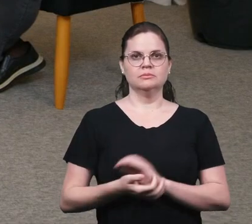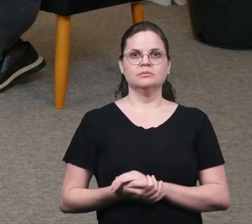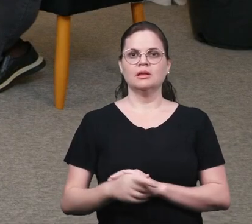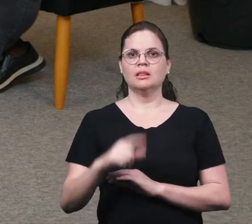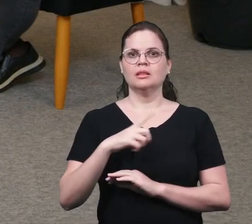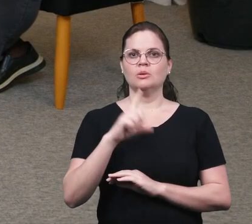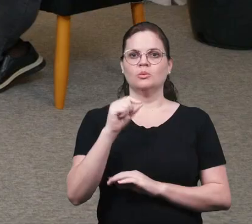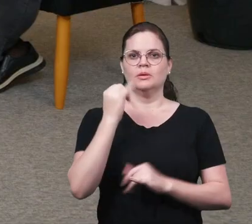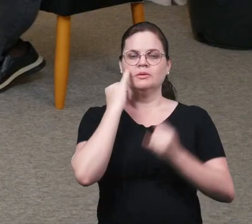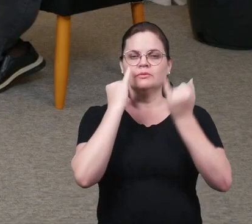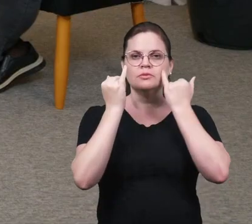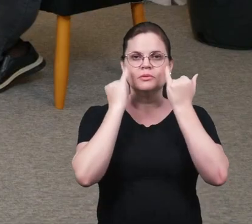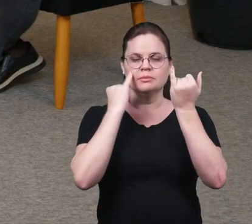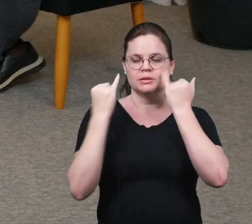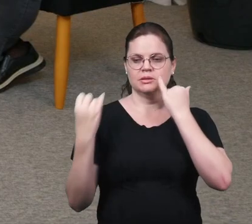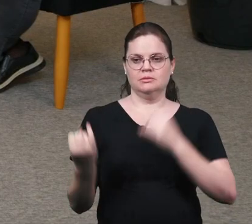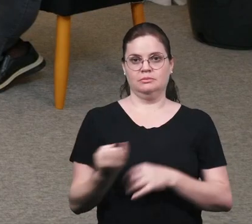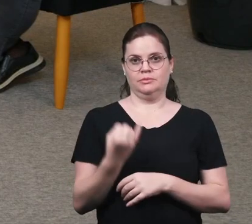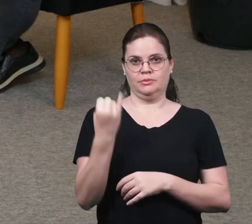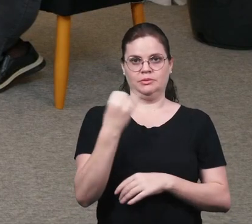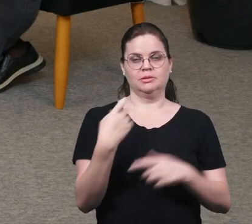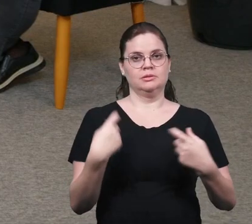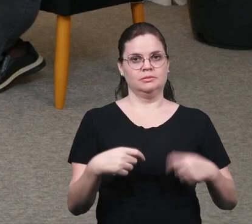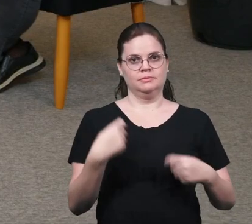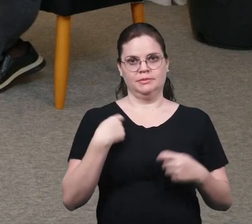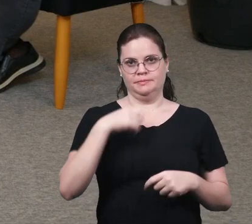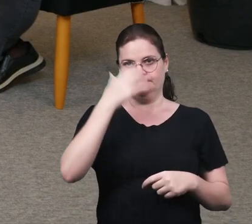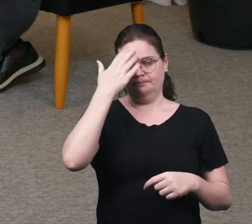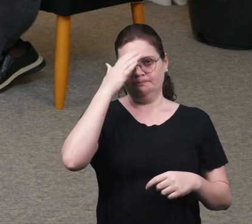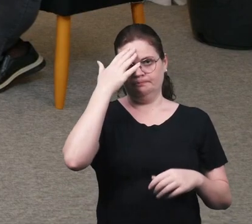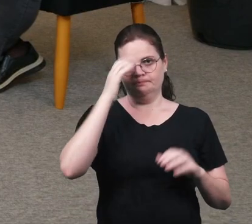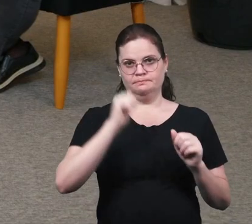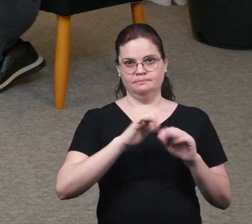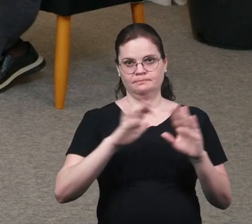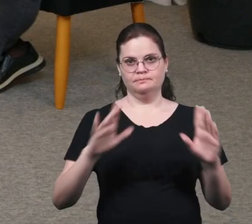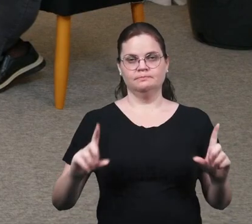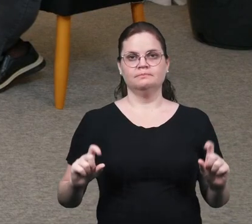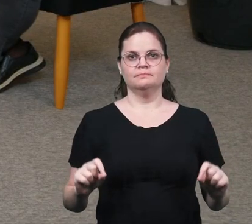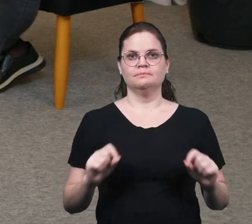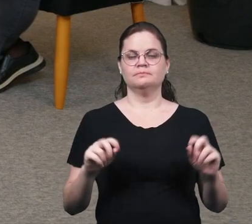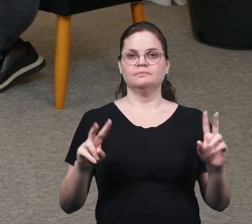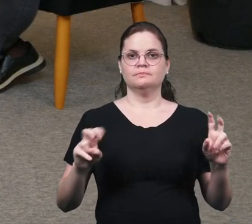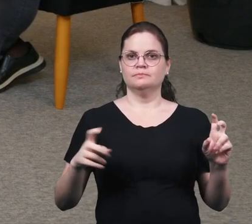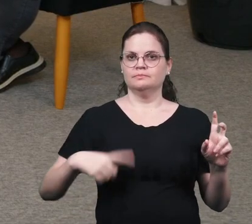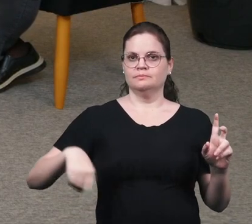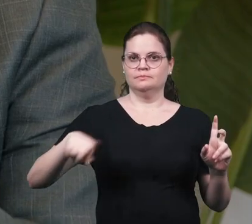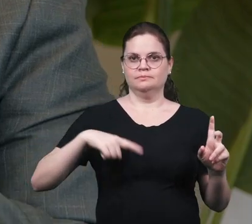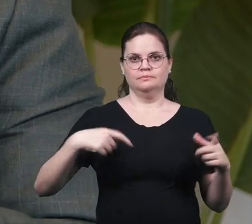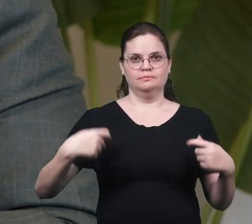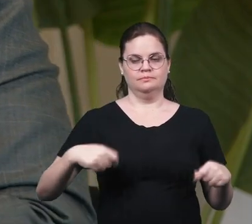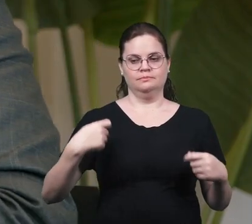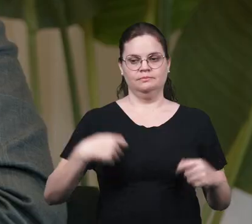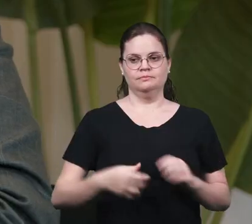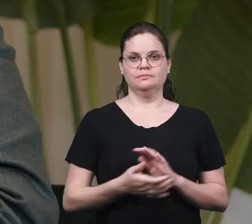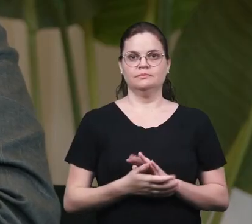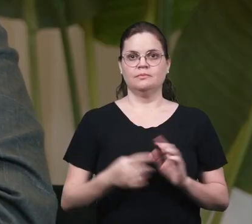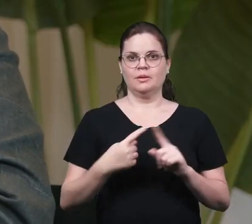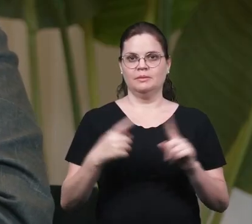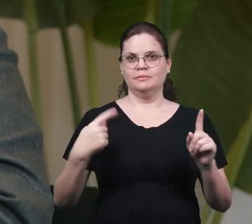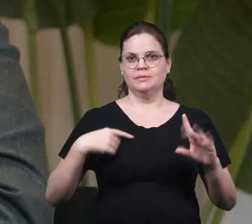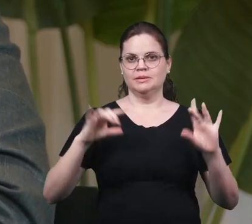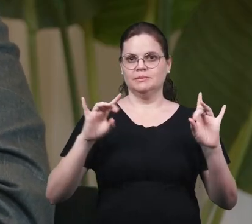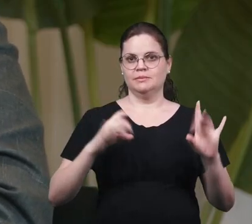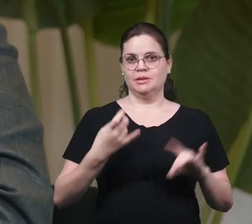existe uma informação muito precisa e preciosa para todos nós, especialmente para quem gosta da Bíblia,